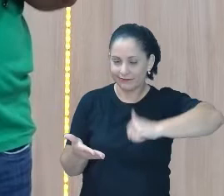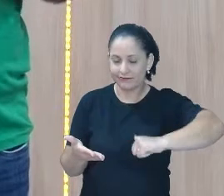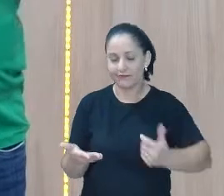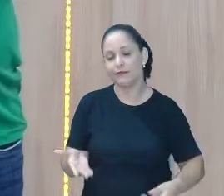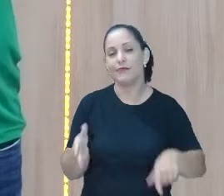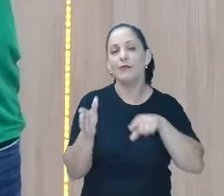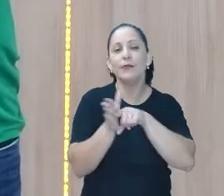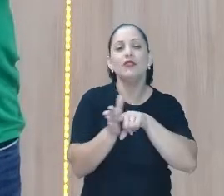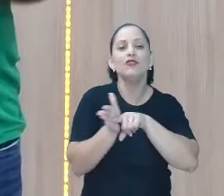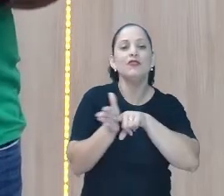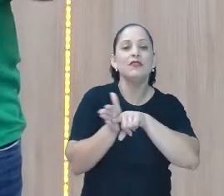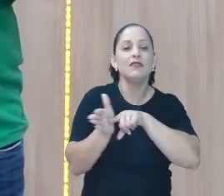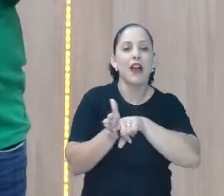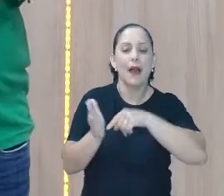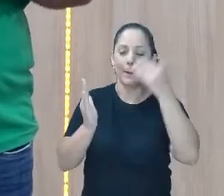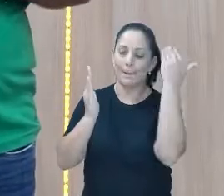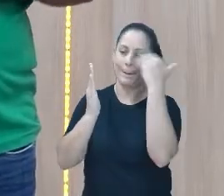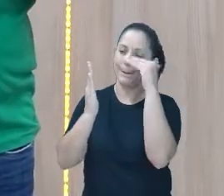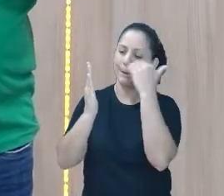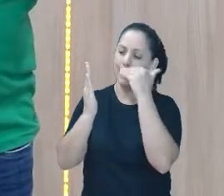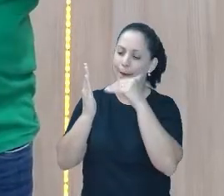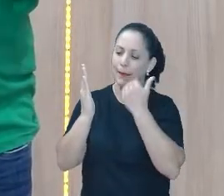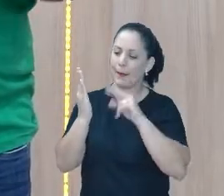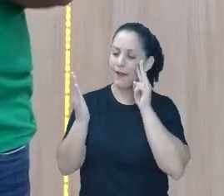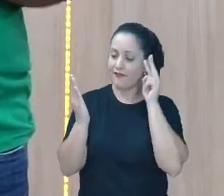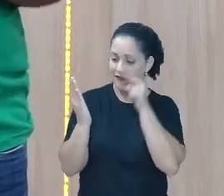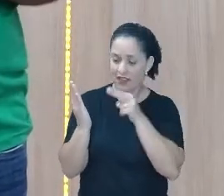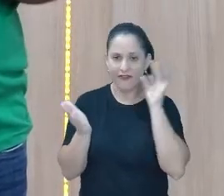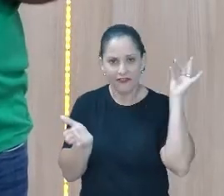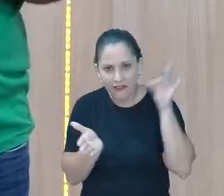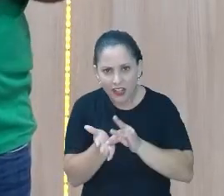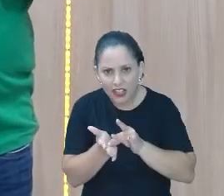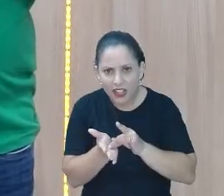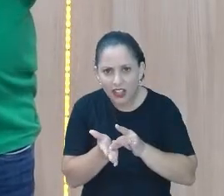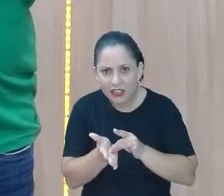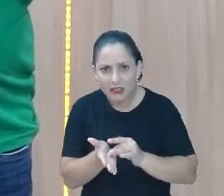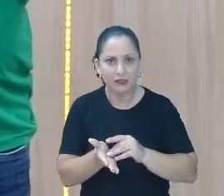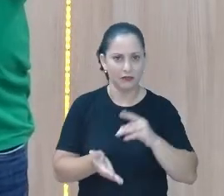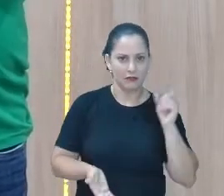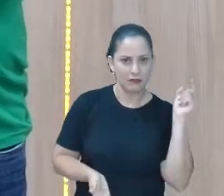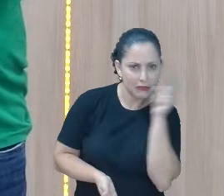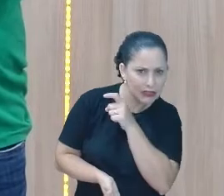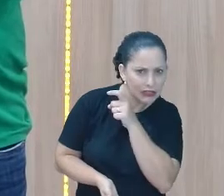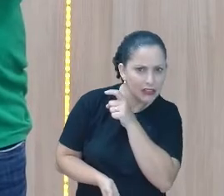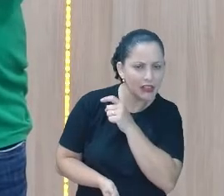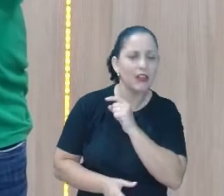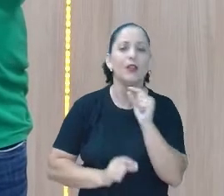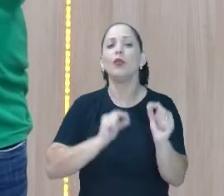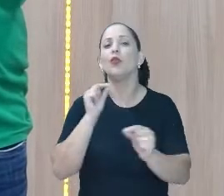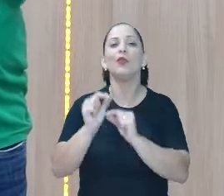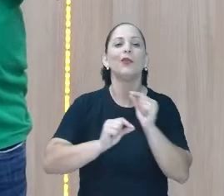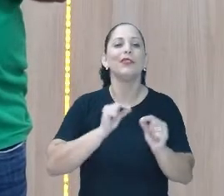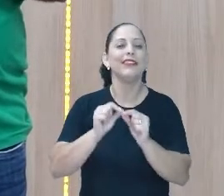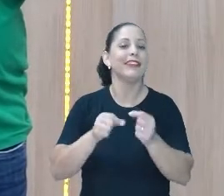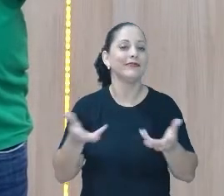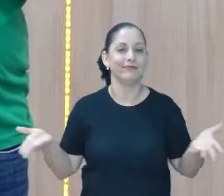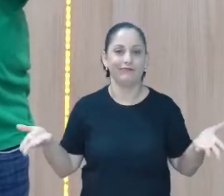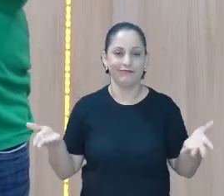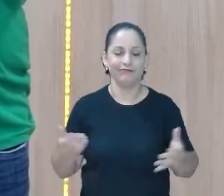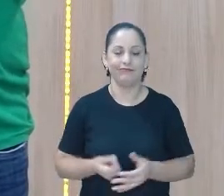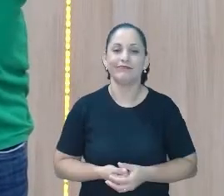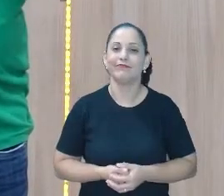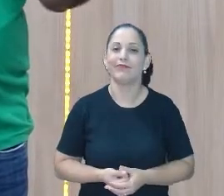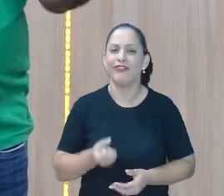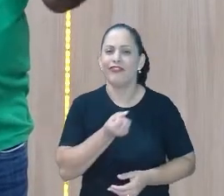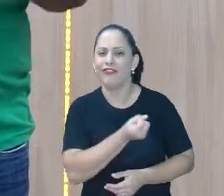ali no Google e vai mostrar para você se aquilo ali é falso ou verdadeiro, né? Então, o pessoal começou a divulgar teorias